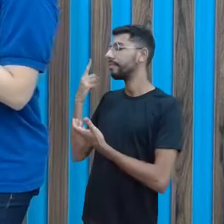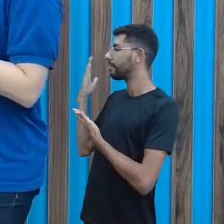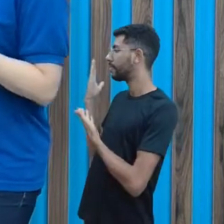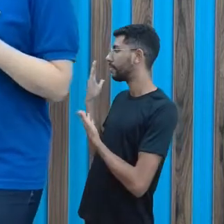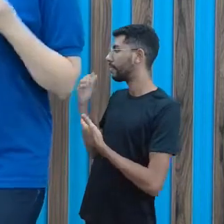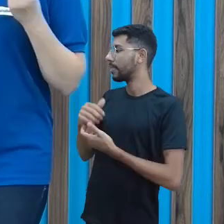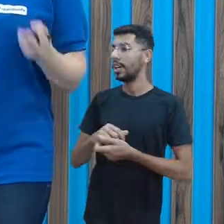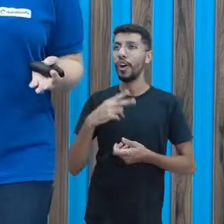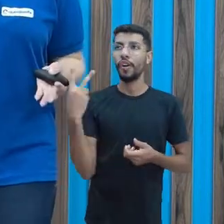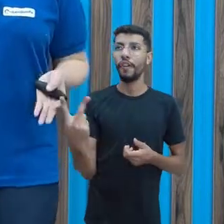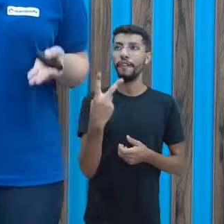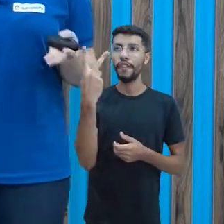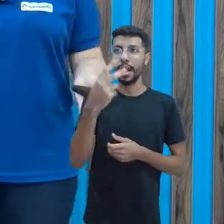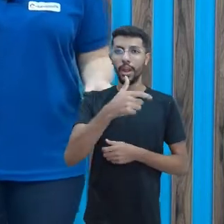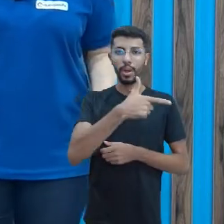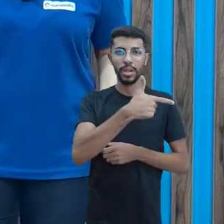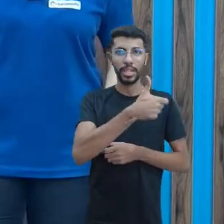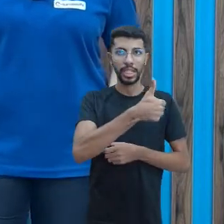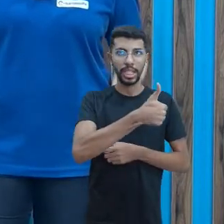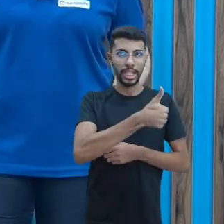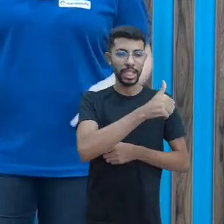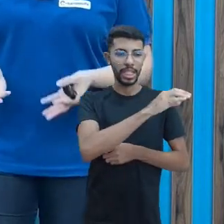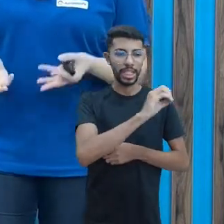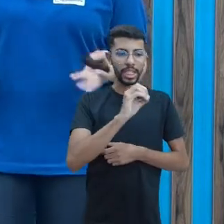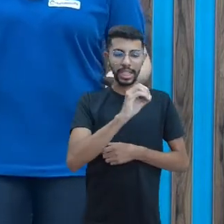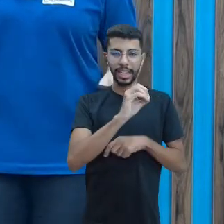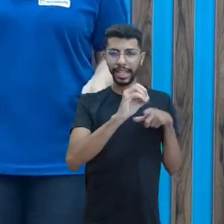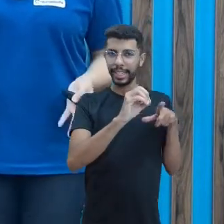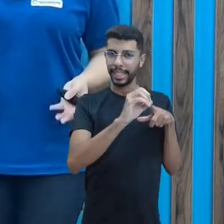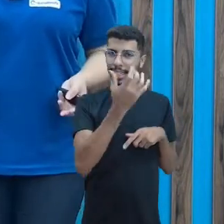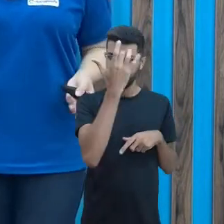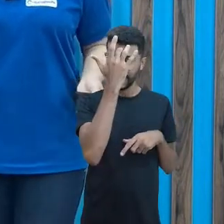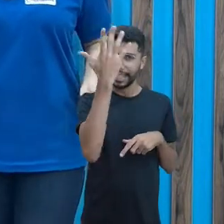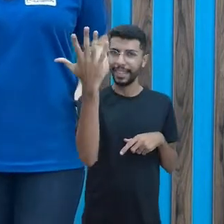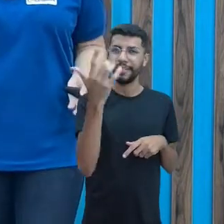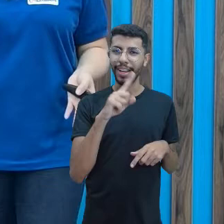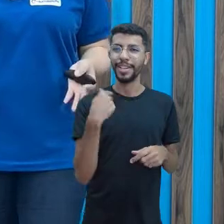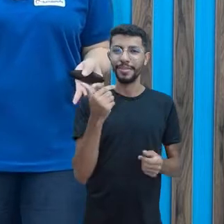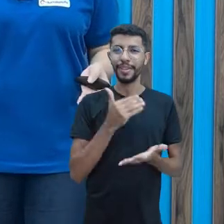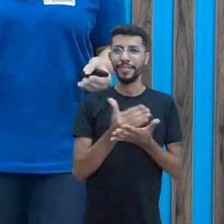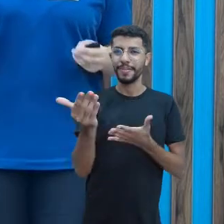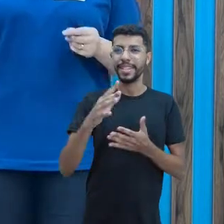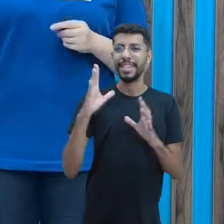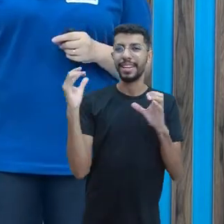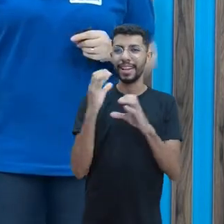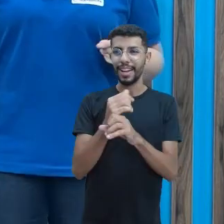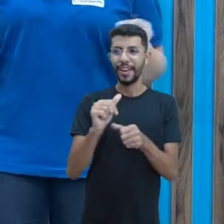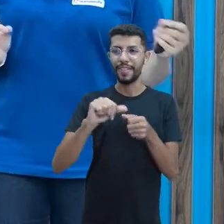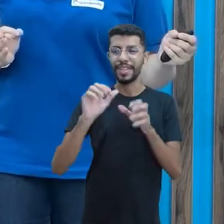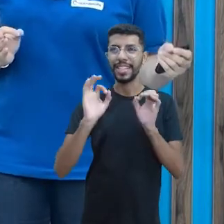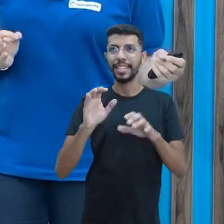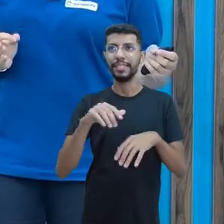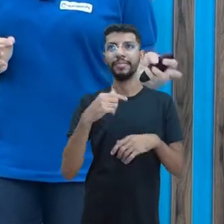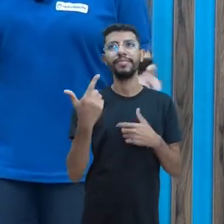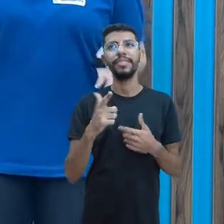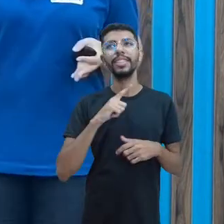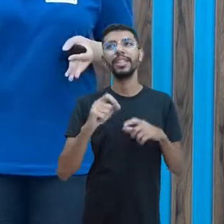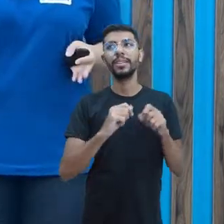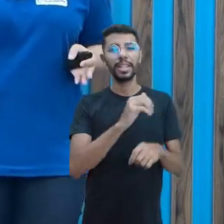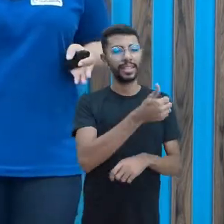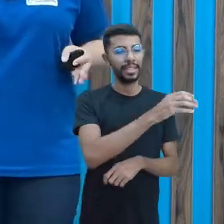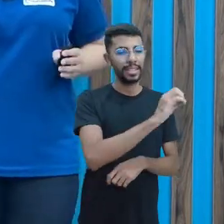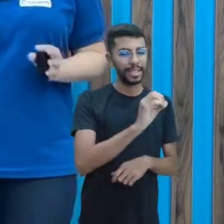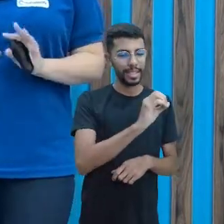o valor que é 100, muito próprio, né, muito fácil para a gente poder já começar esse cálculo, porque aí a gente tem 100%